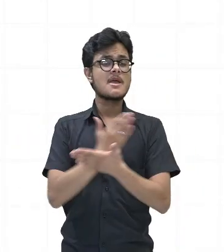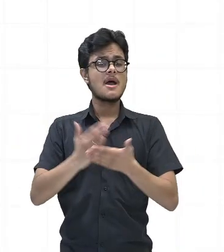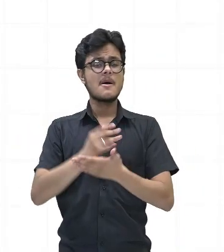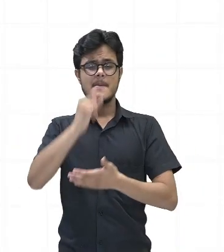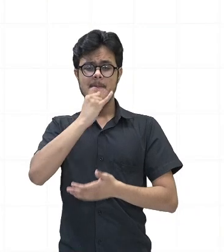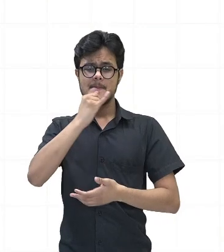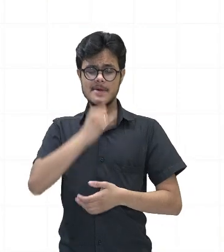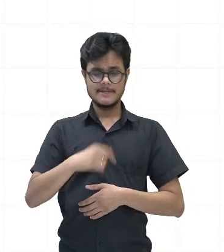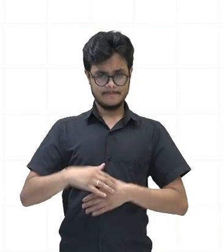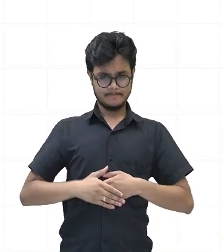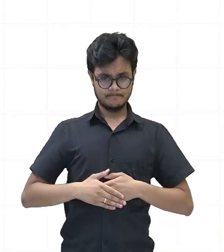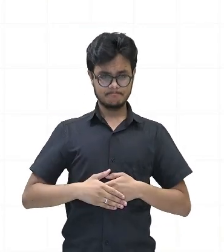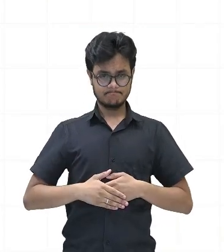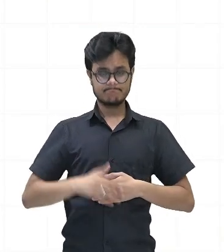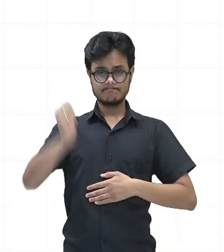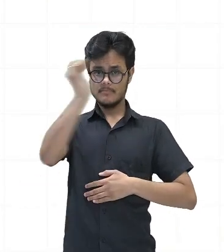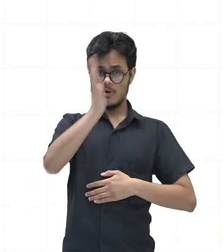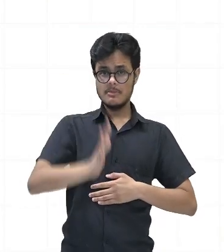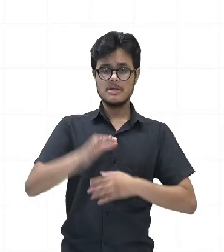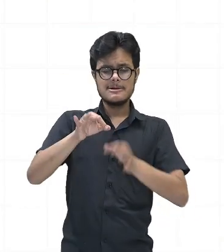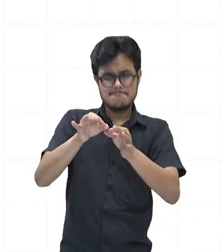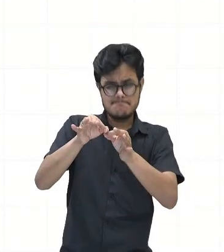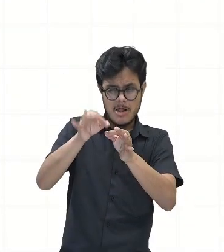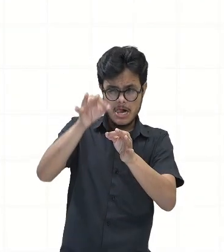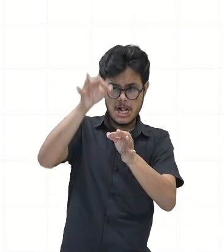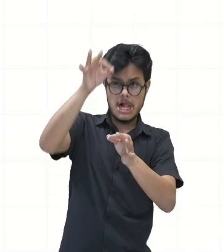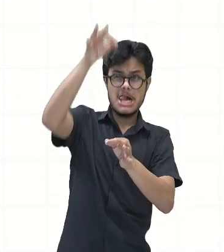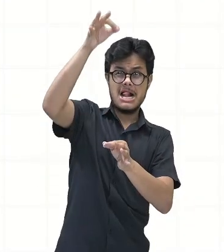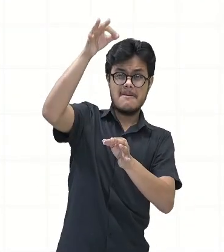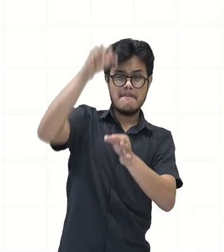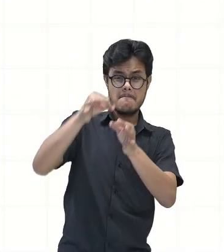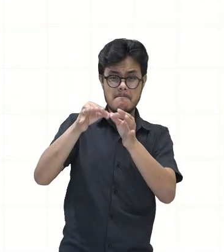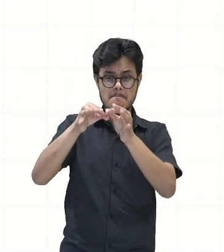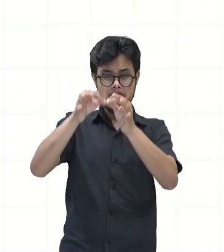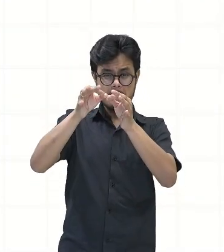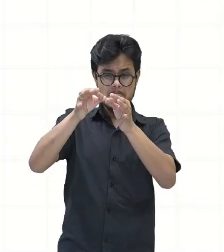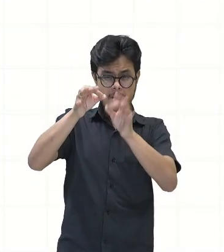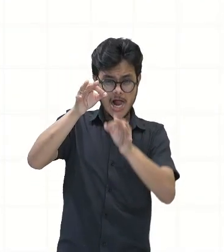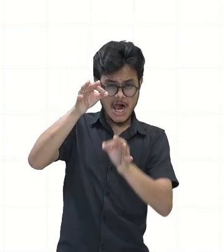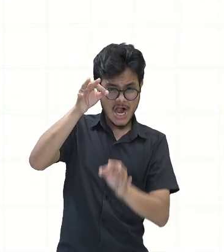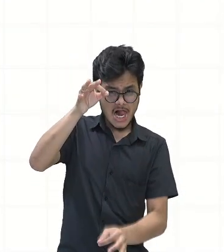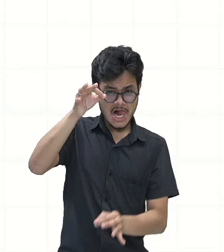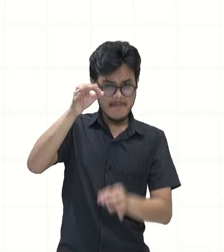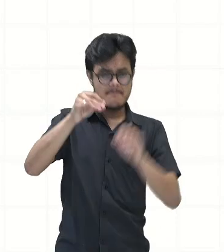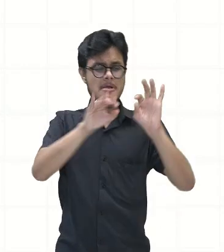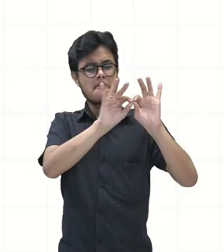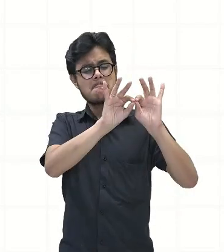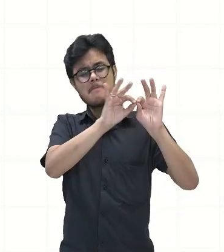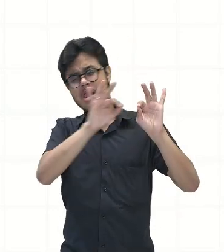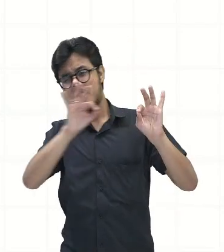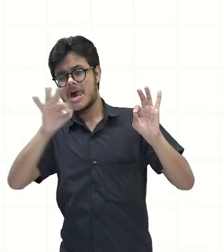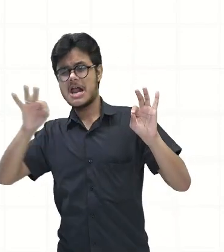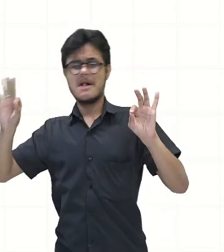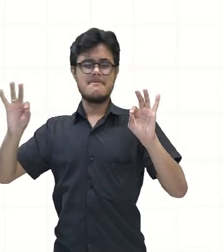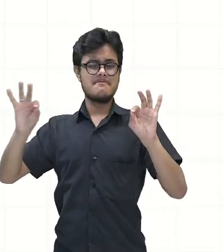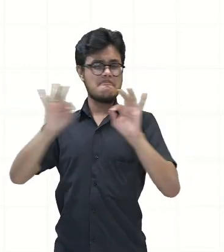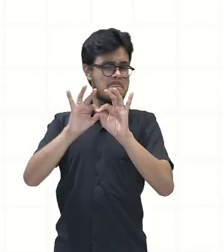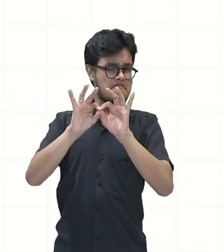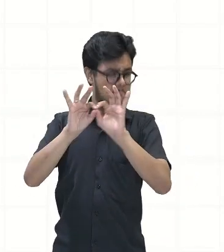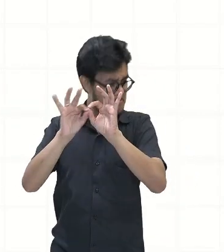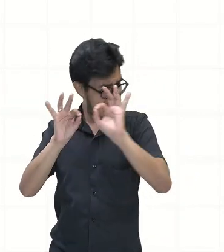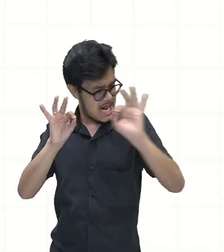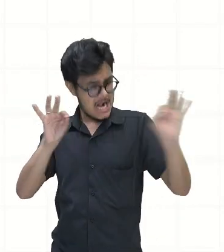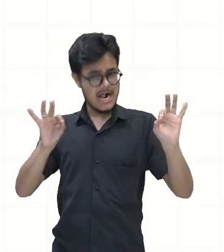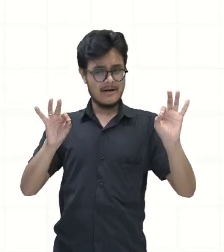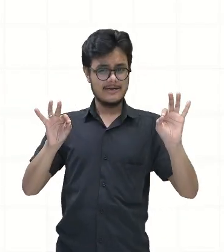do Brasil, que são os pontos mais distantes do território brasileiro, ok? Então,